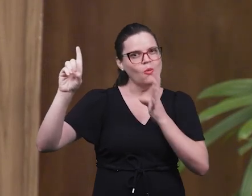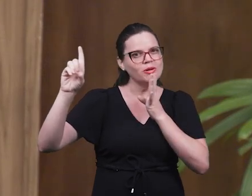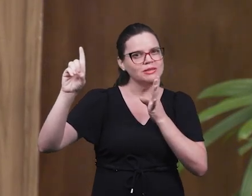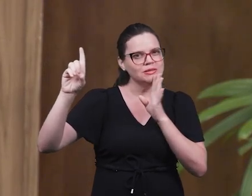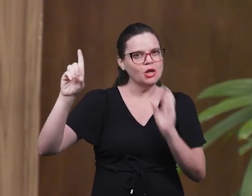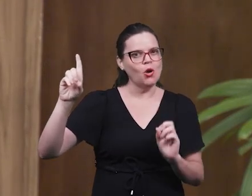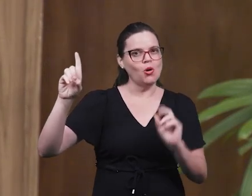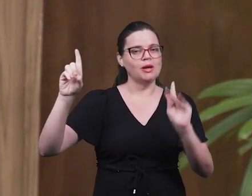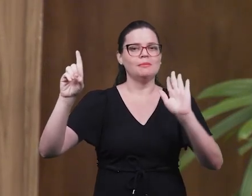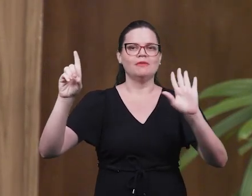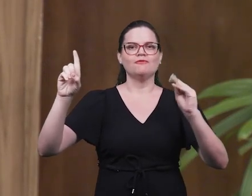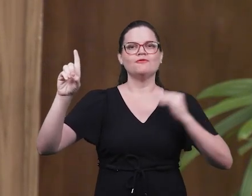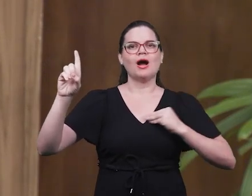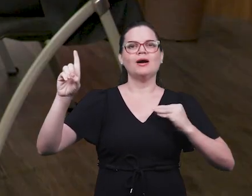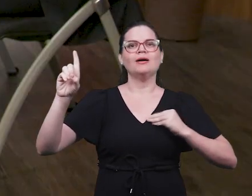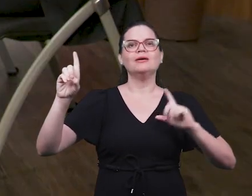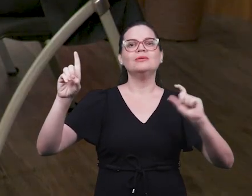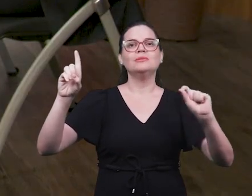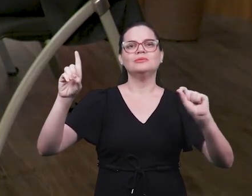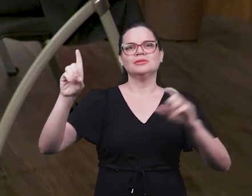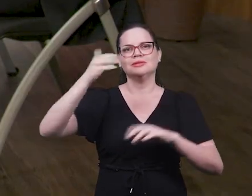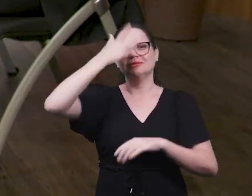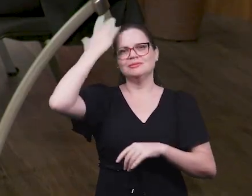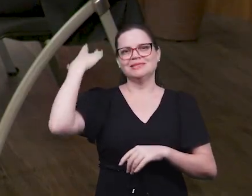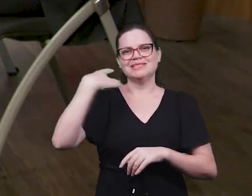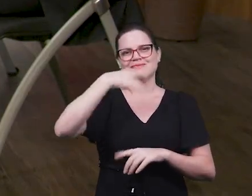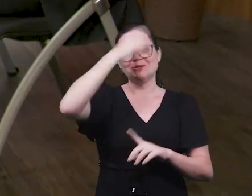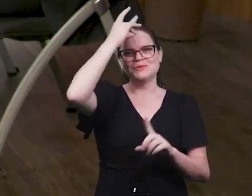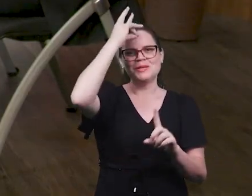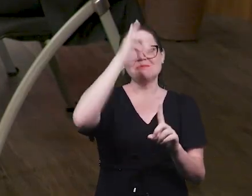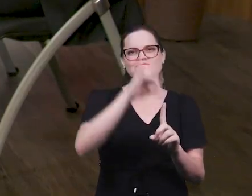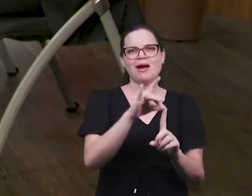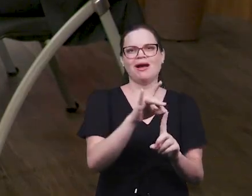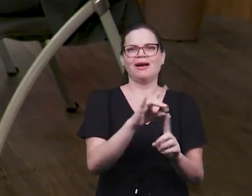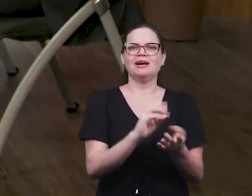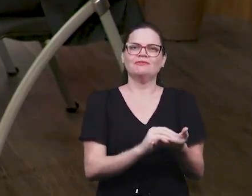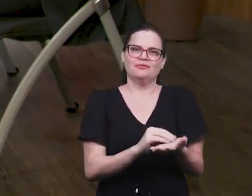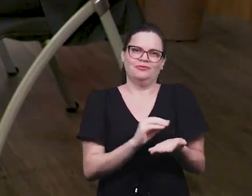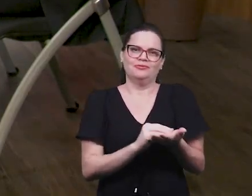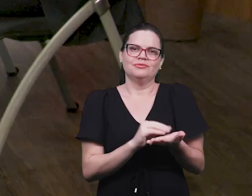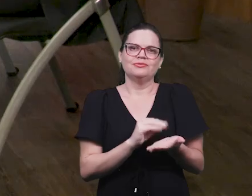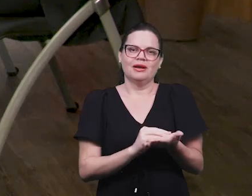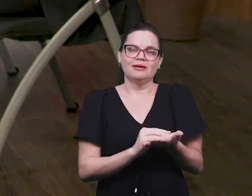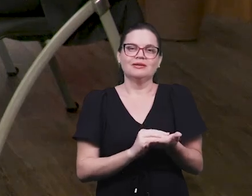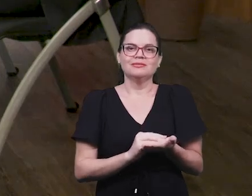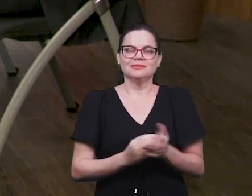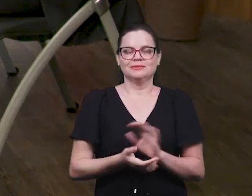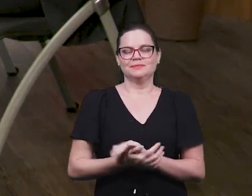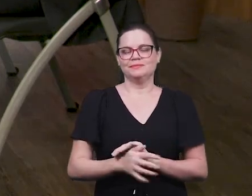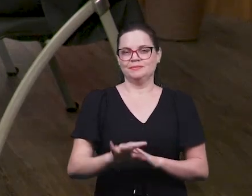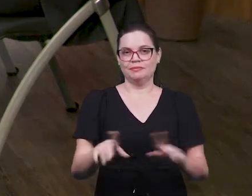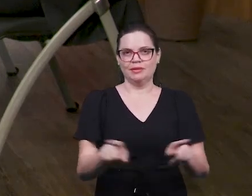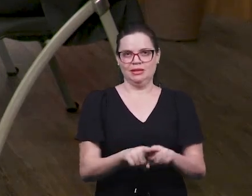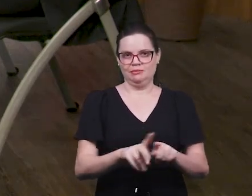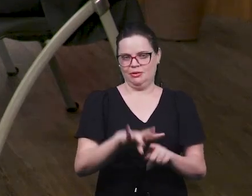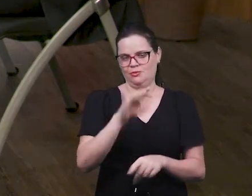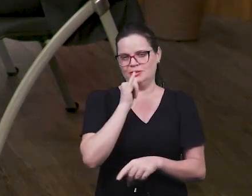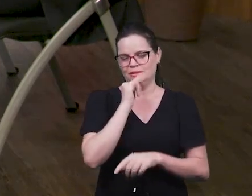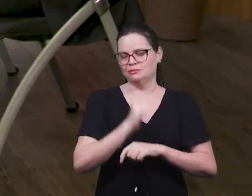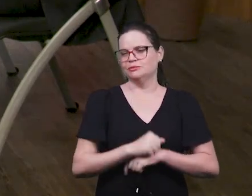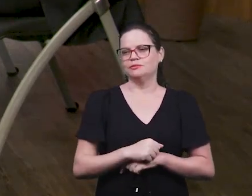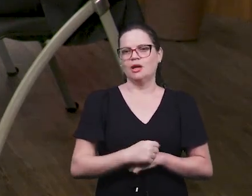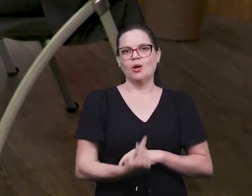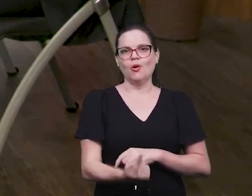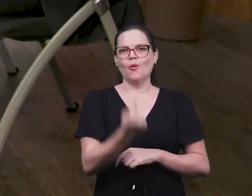Espírito Santo na sua vida. Até porque não adianta só... Você pega um trecho da